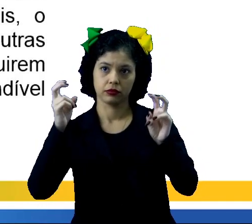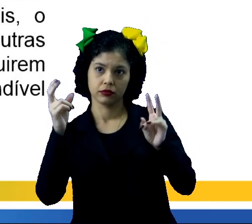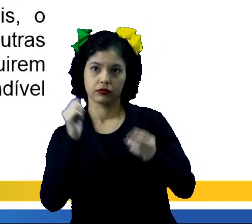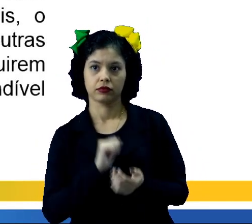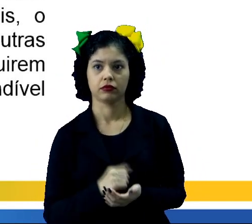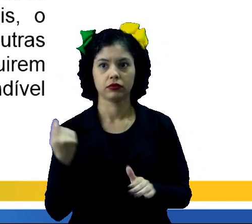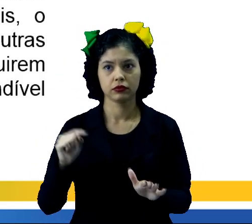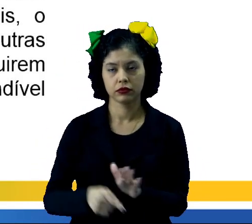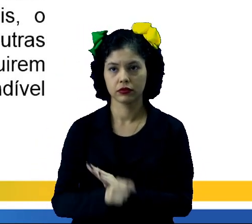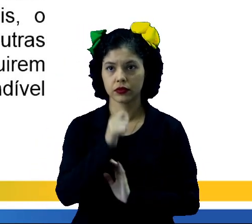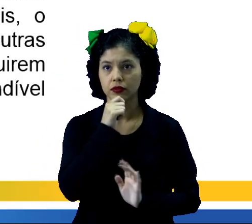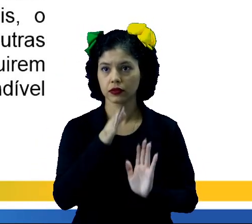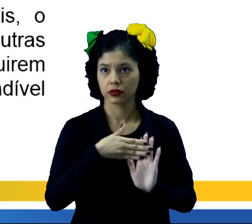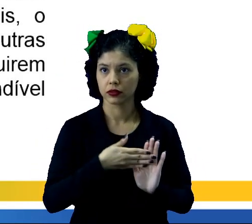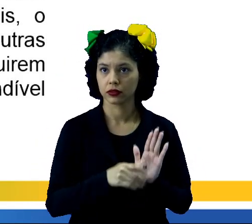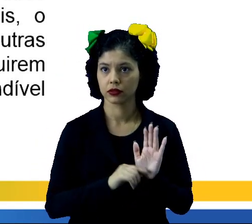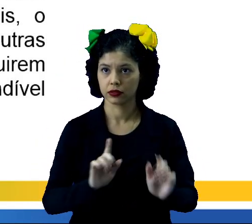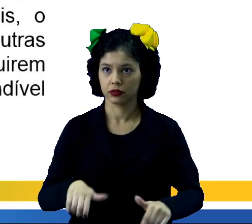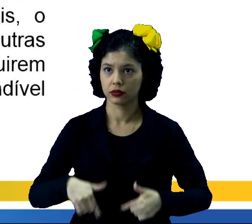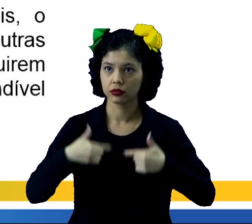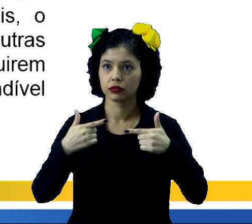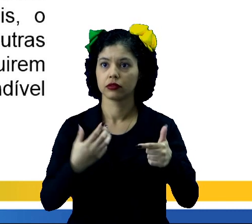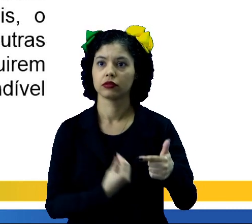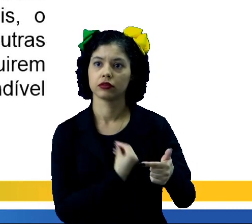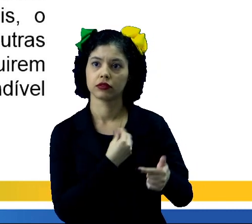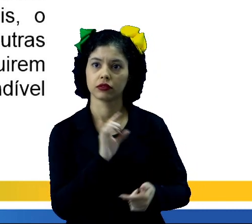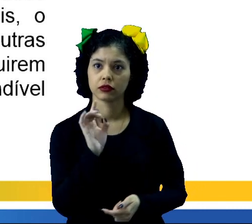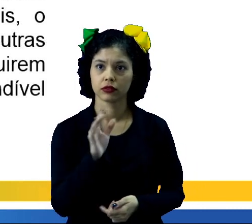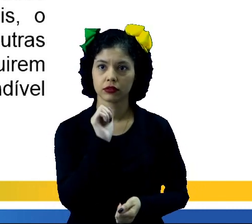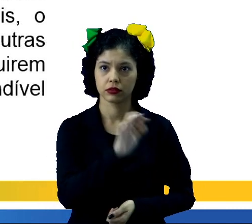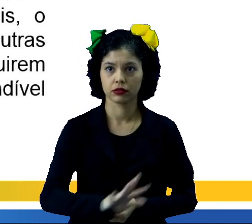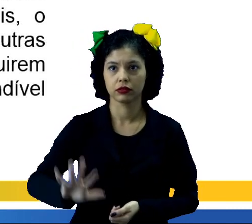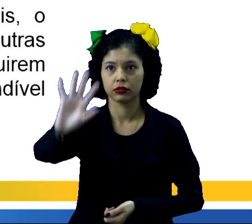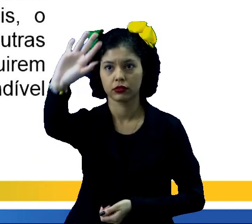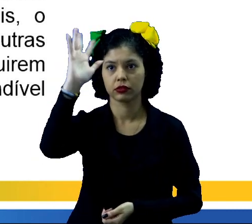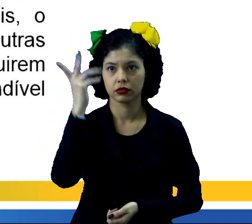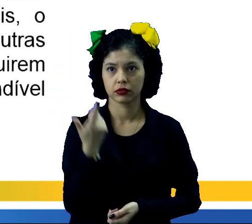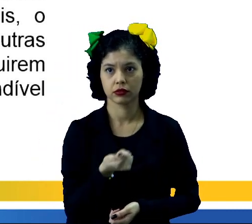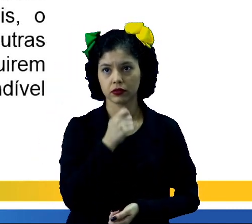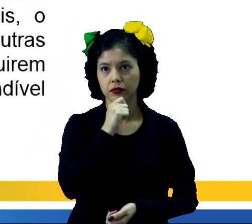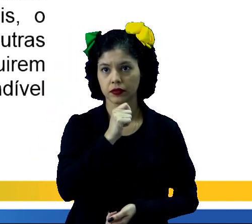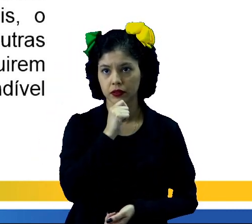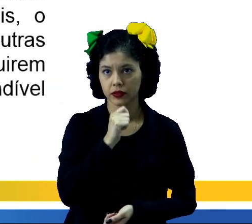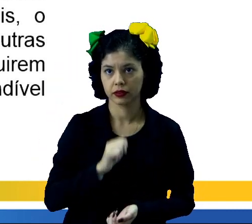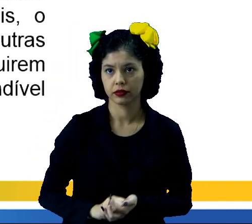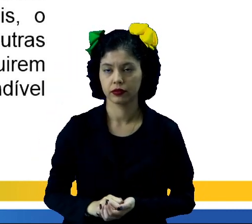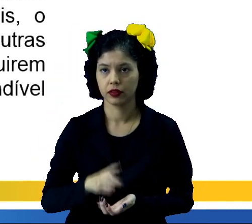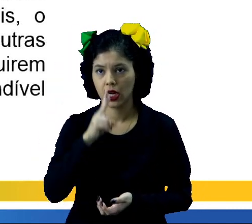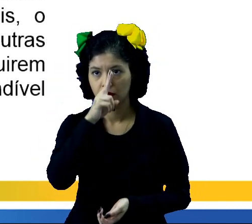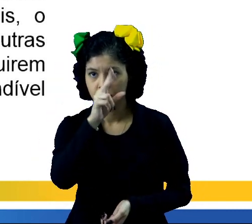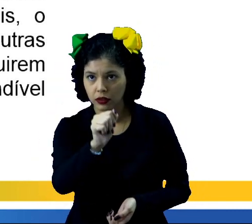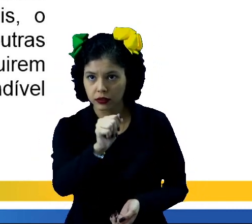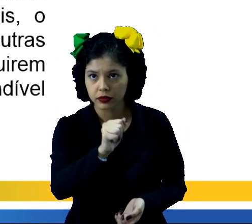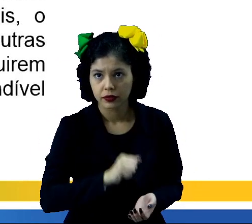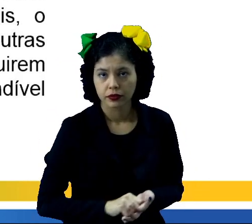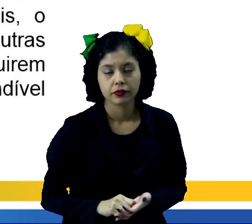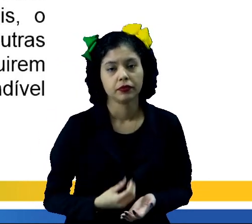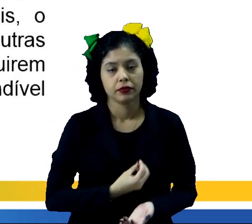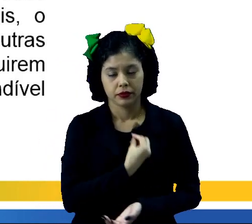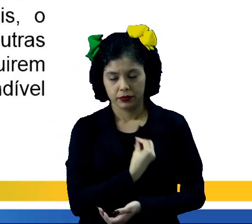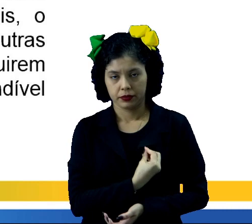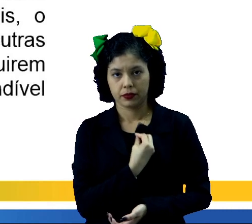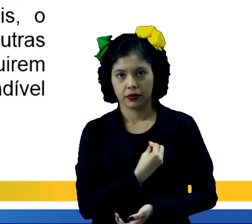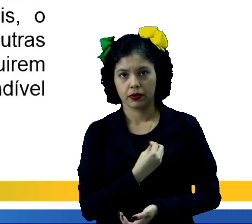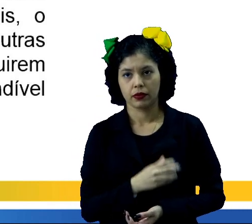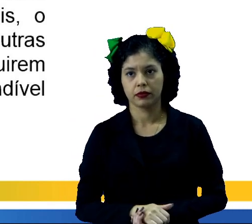né, foi difundida a propósito de que na luta pela vida, somente as nações e as raças mais fortes e capazes sobreviveriam,